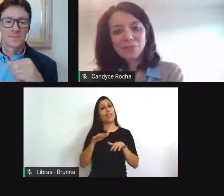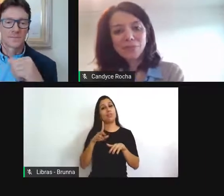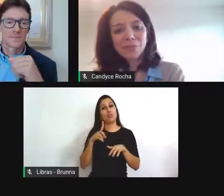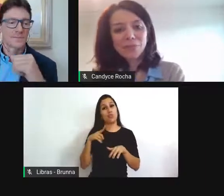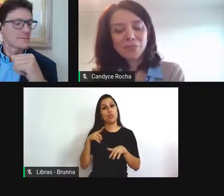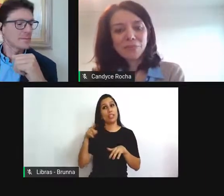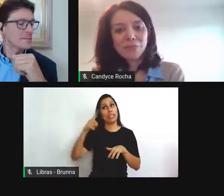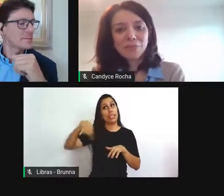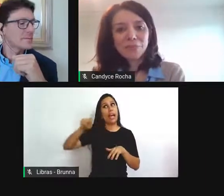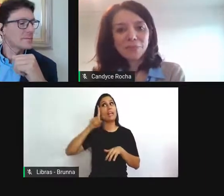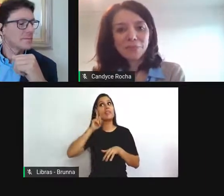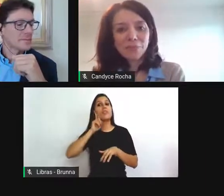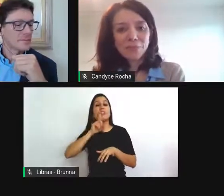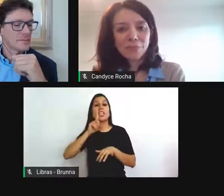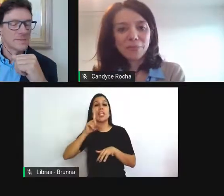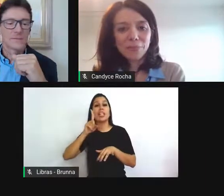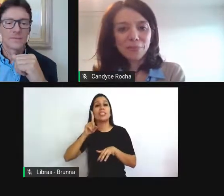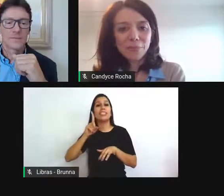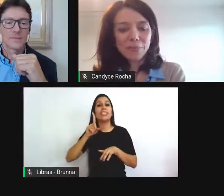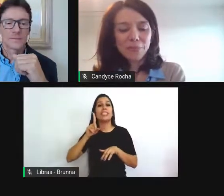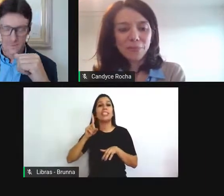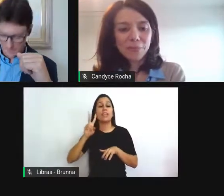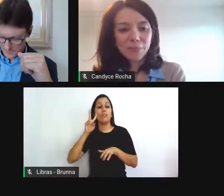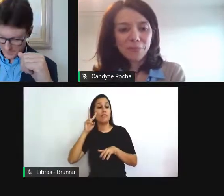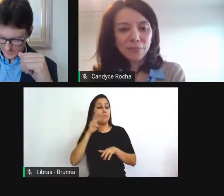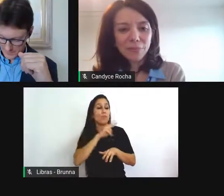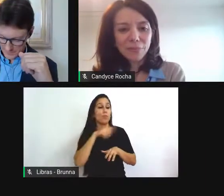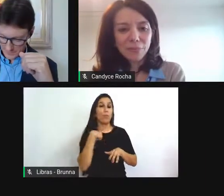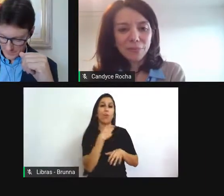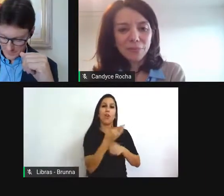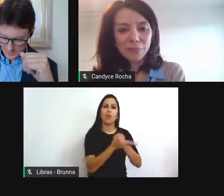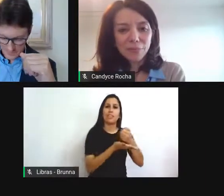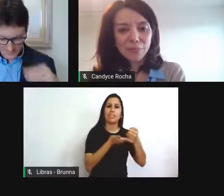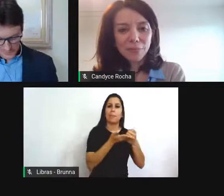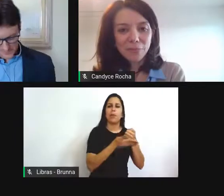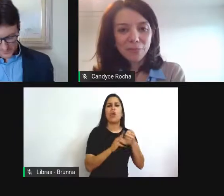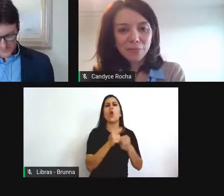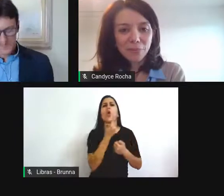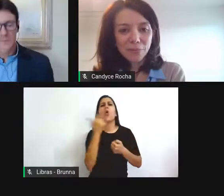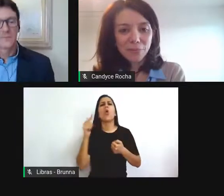né? Outro parlamento da Ucrânia, né? Eu não